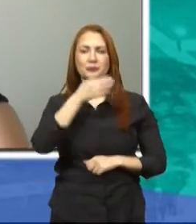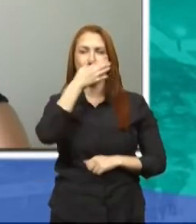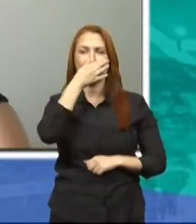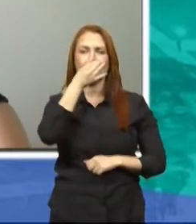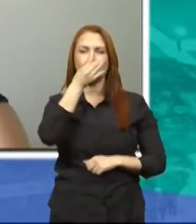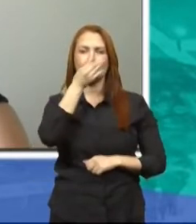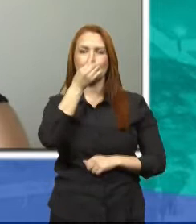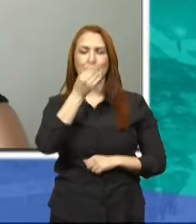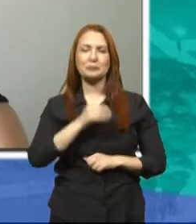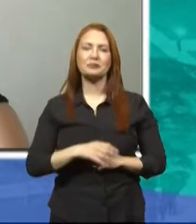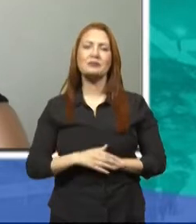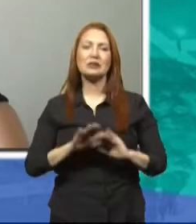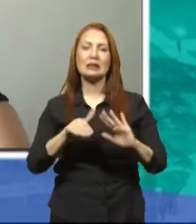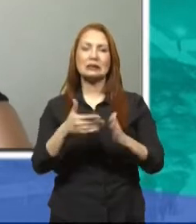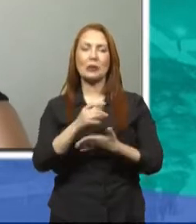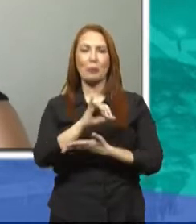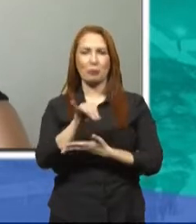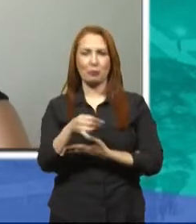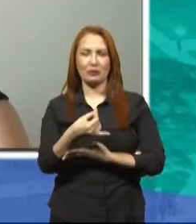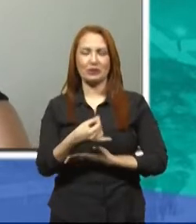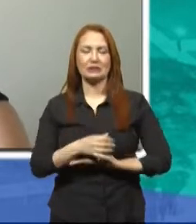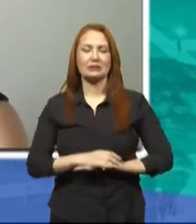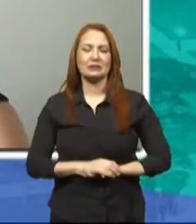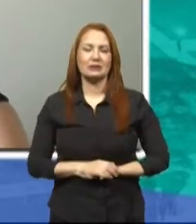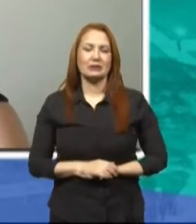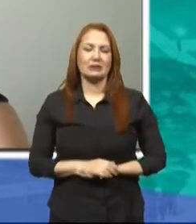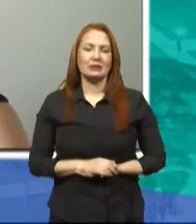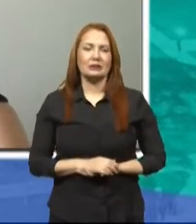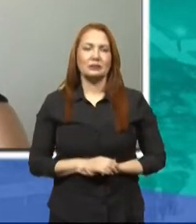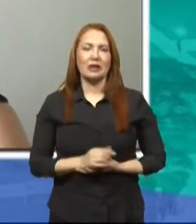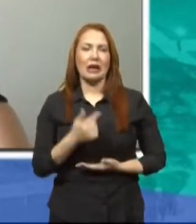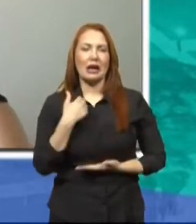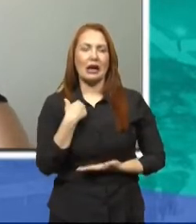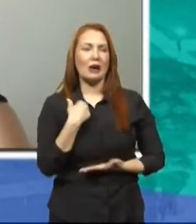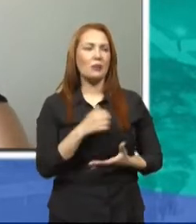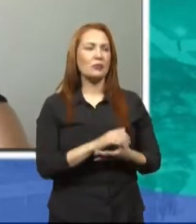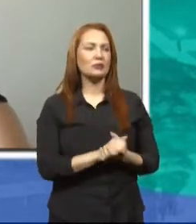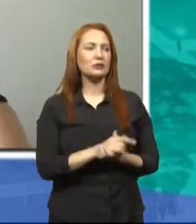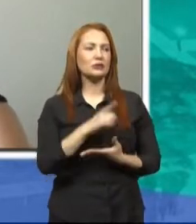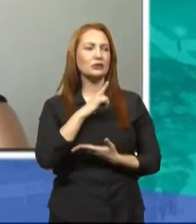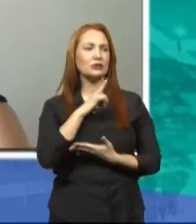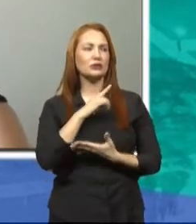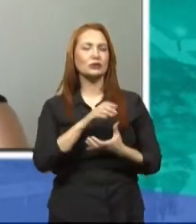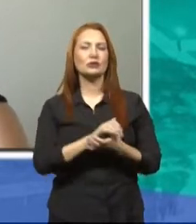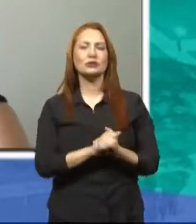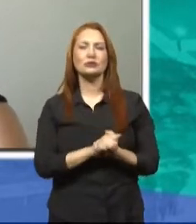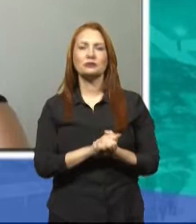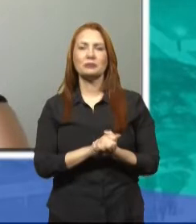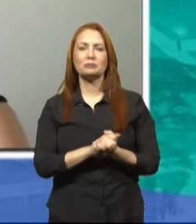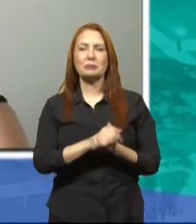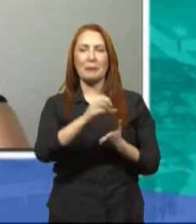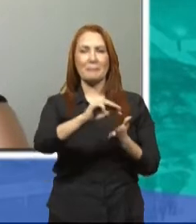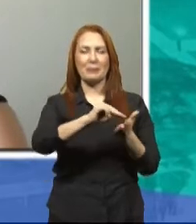mensagem sua dizendo que você vai ter que se retirar, infelizmente, aí uma